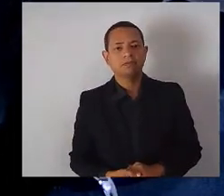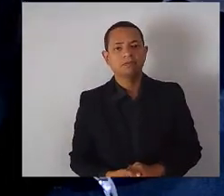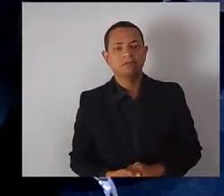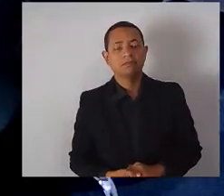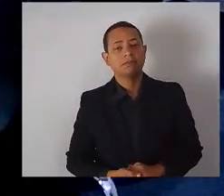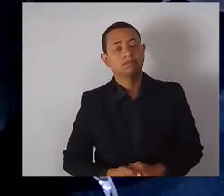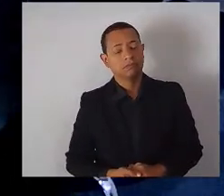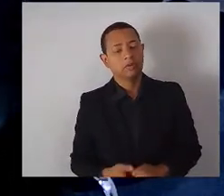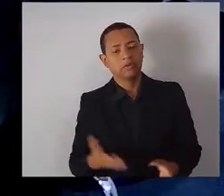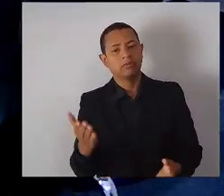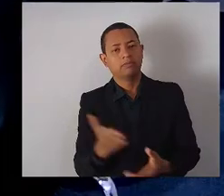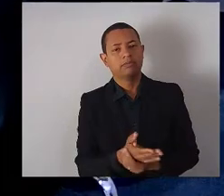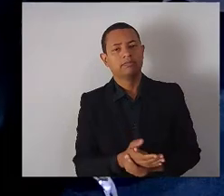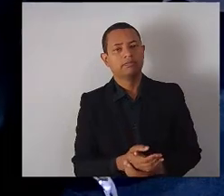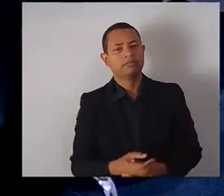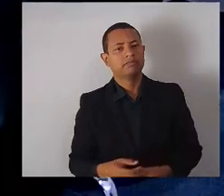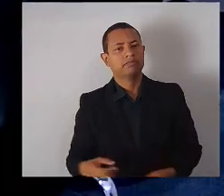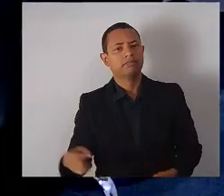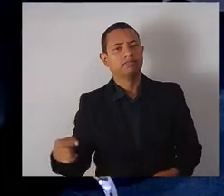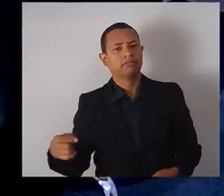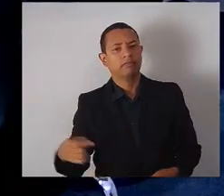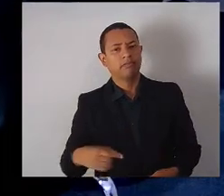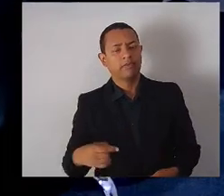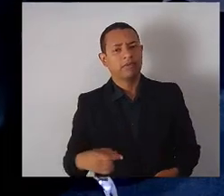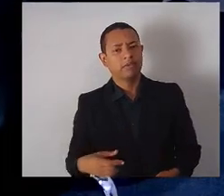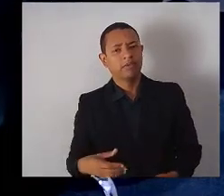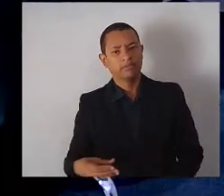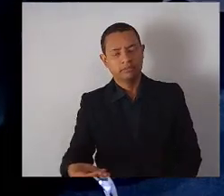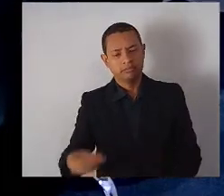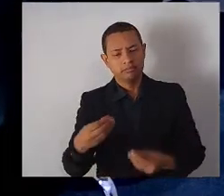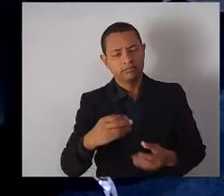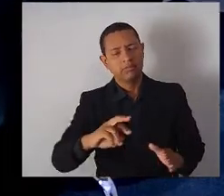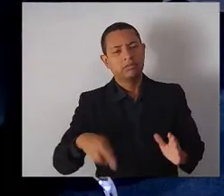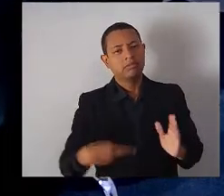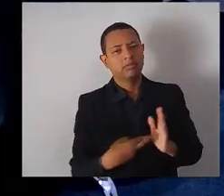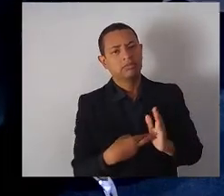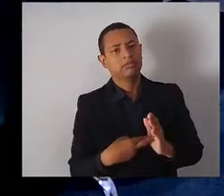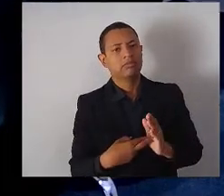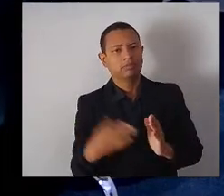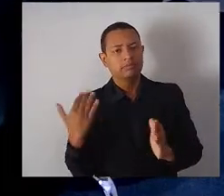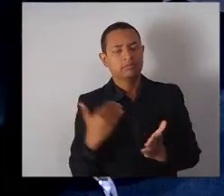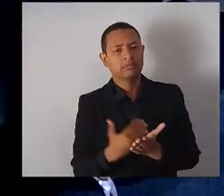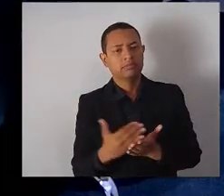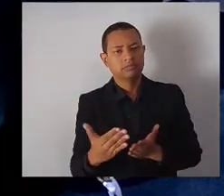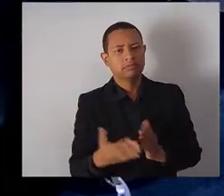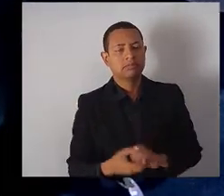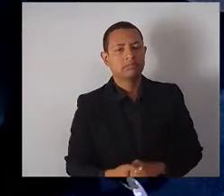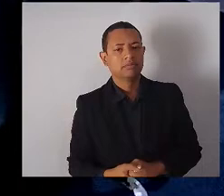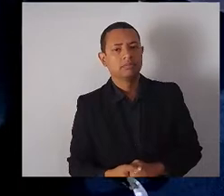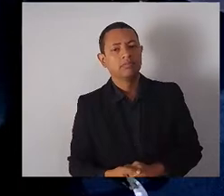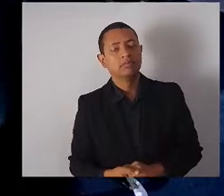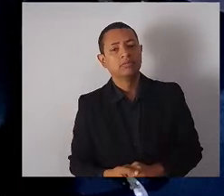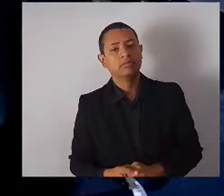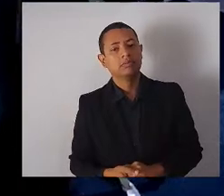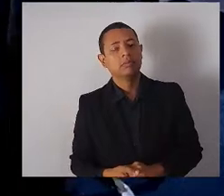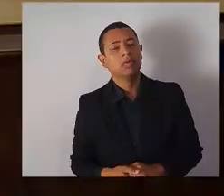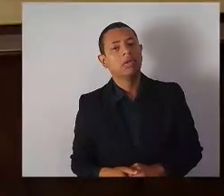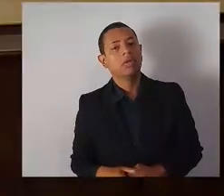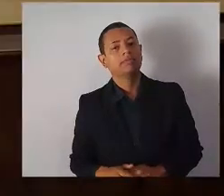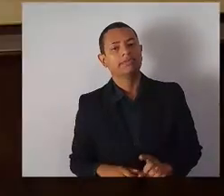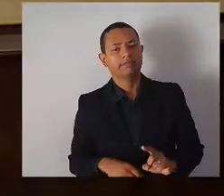este processo foi inicialmente distribuído à minha relatoria e, após contestação,